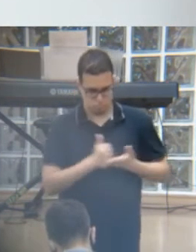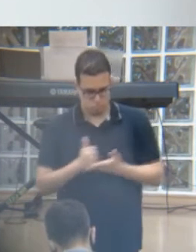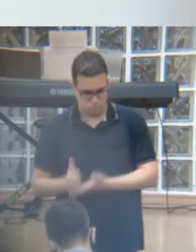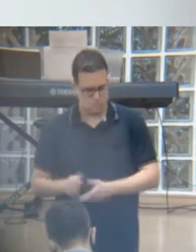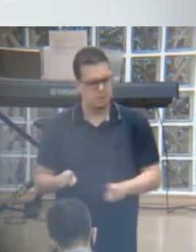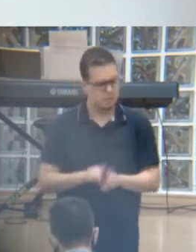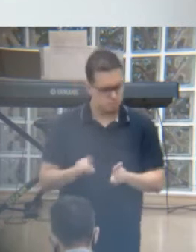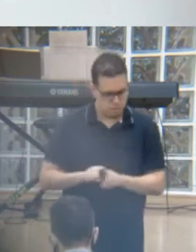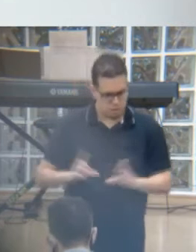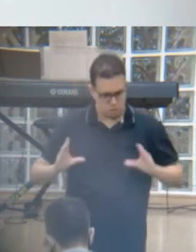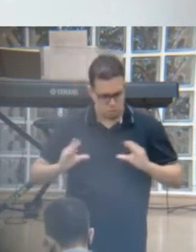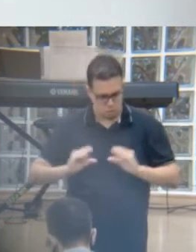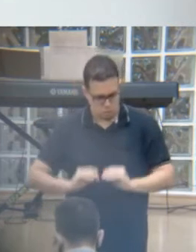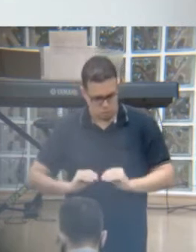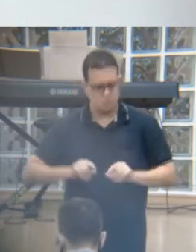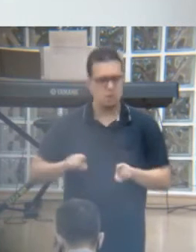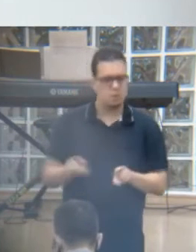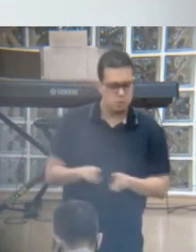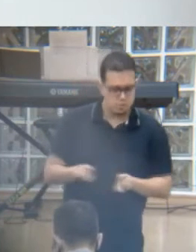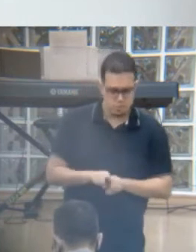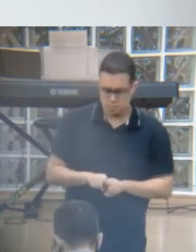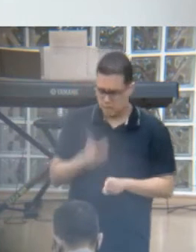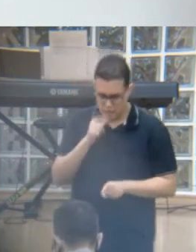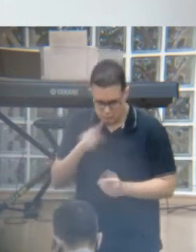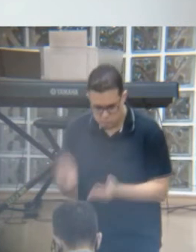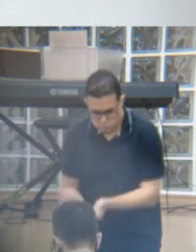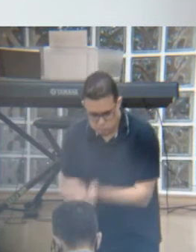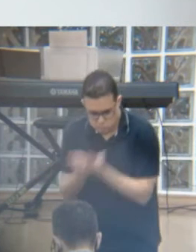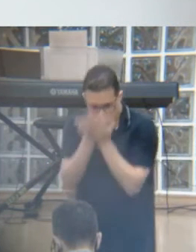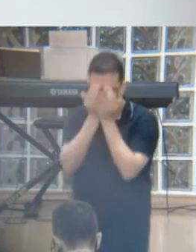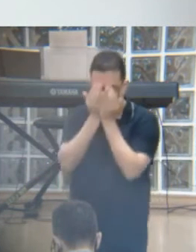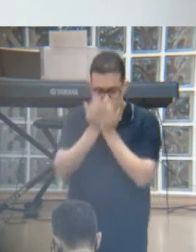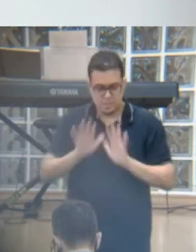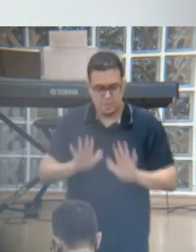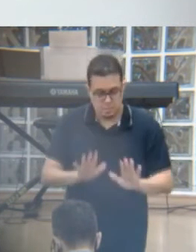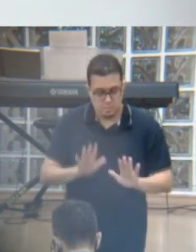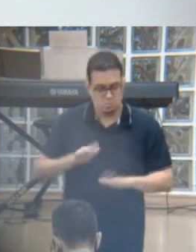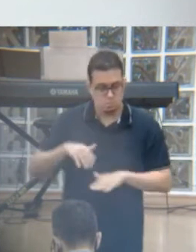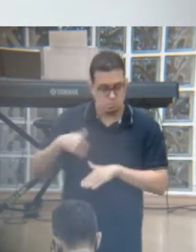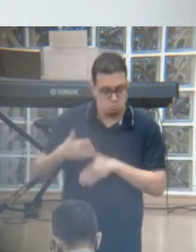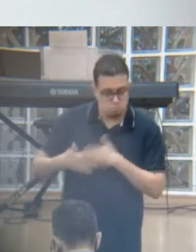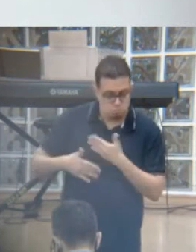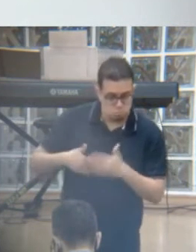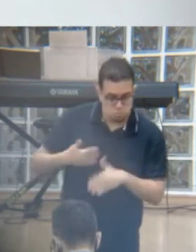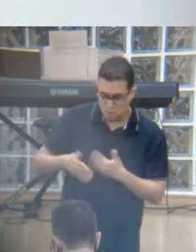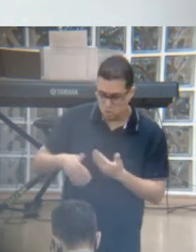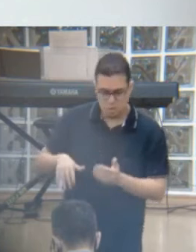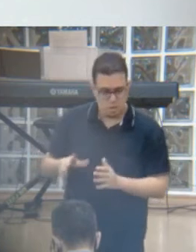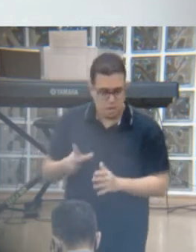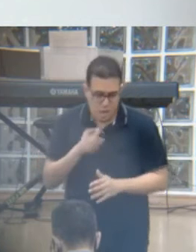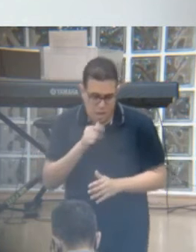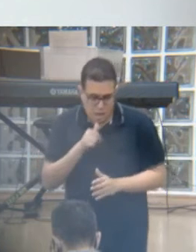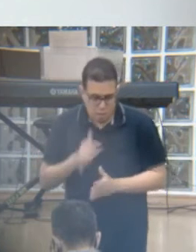da torrente. Mas passados dias, a torrente secou, porque não chovia sobre a